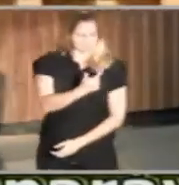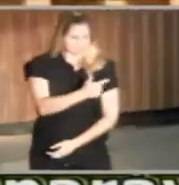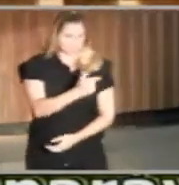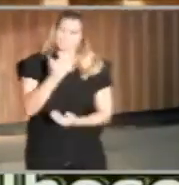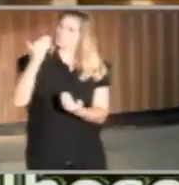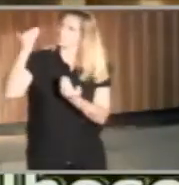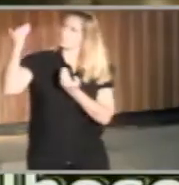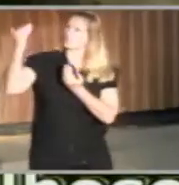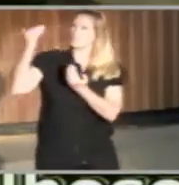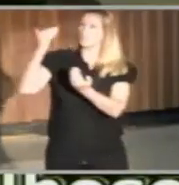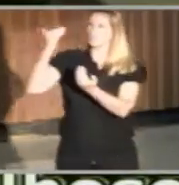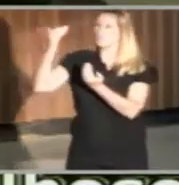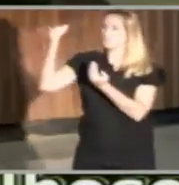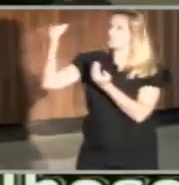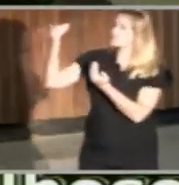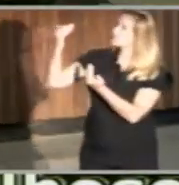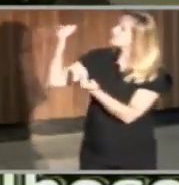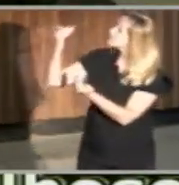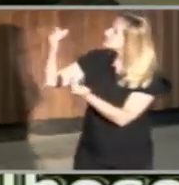incomparável